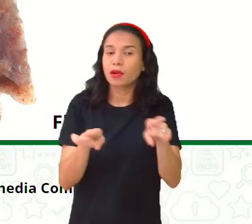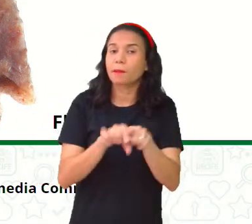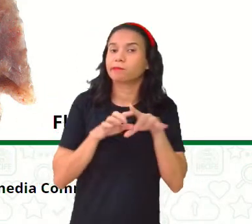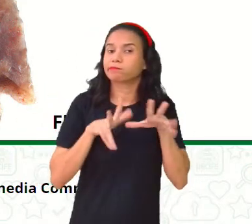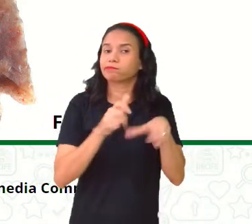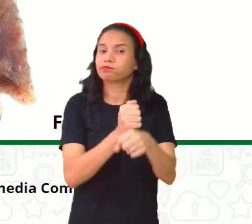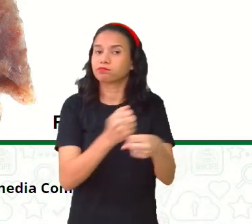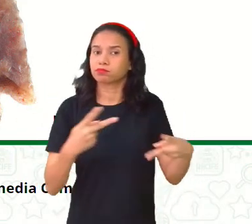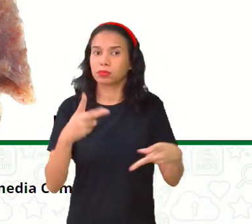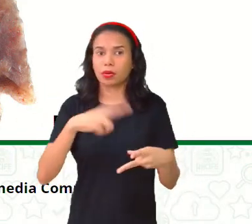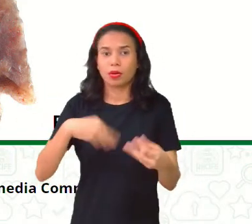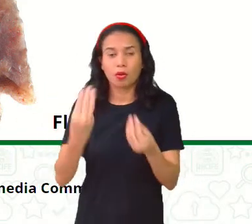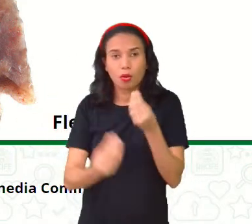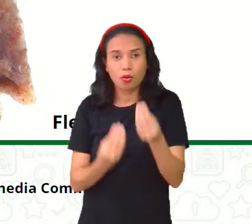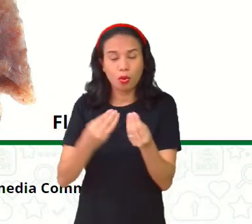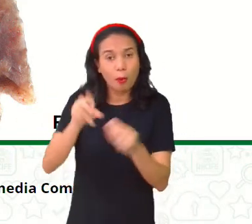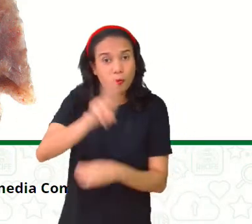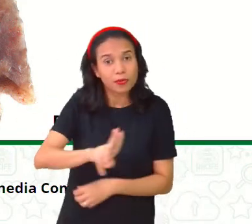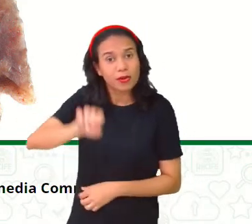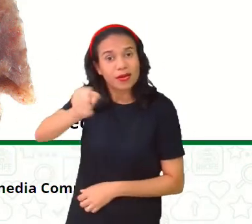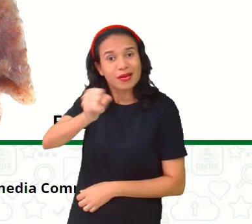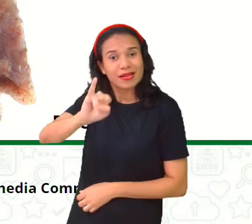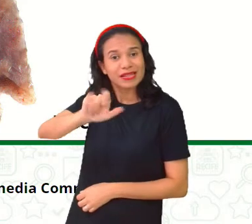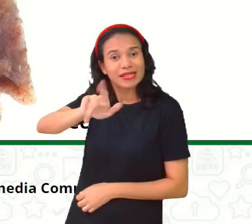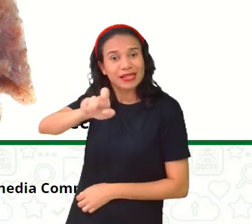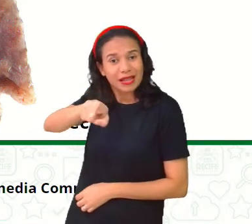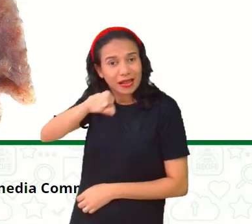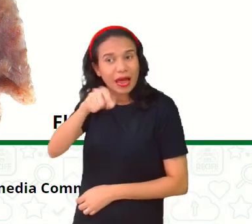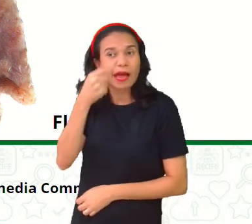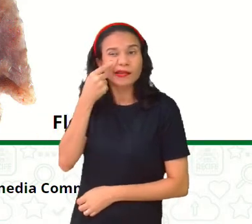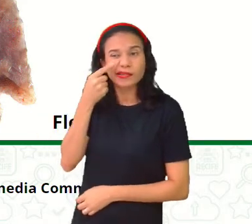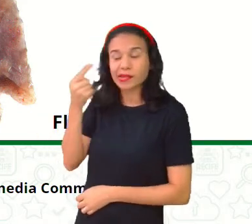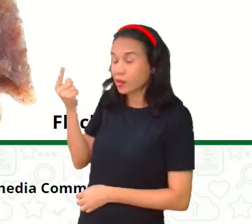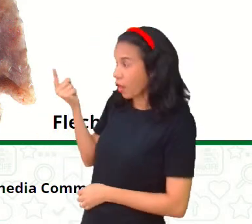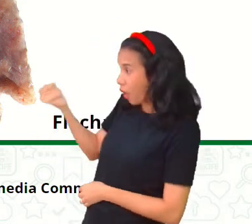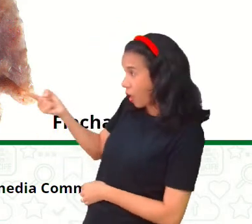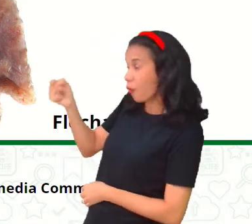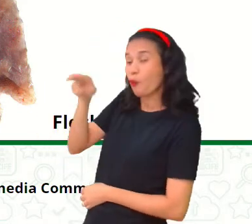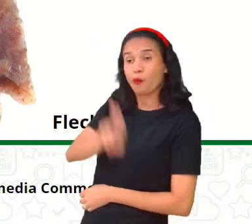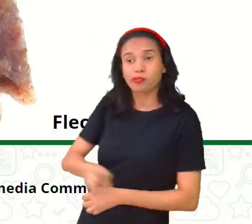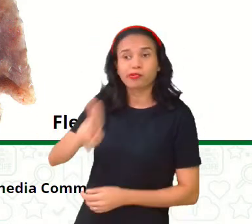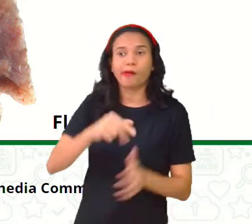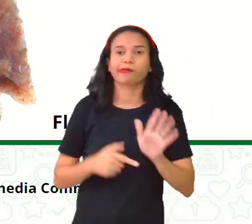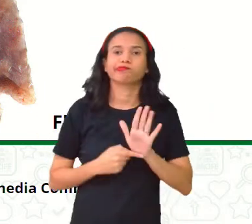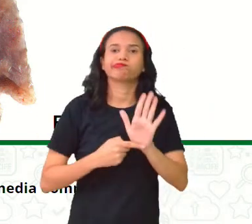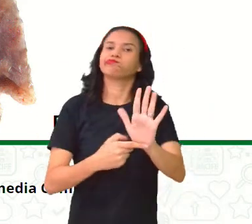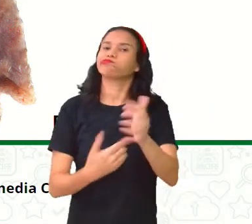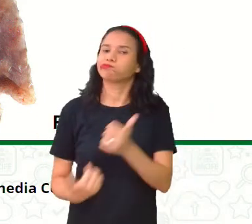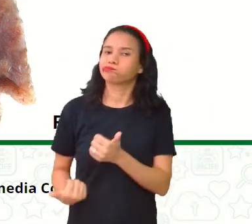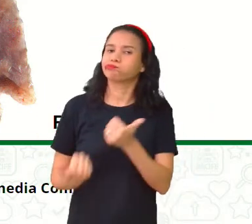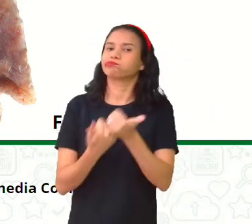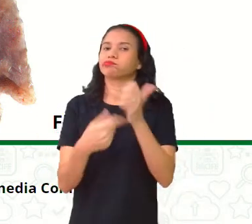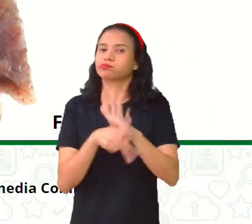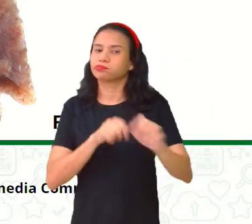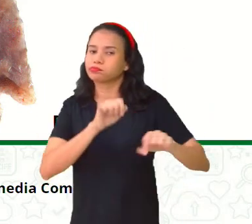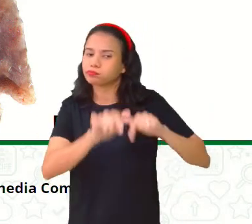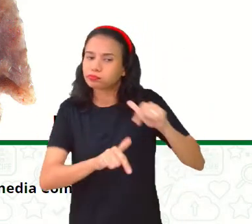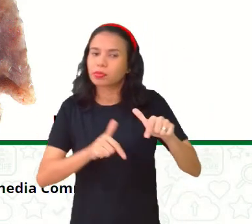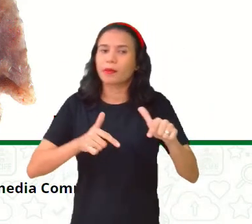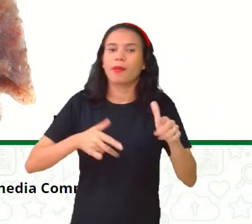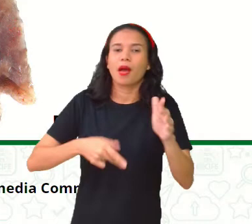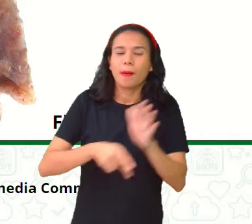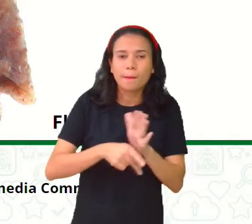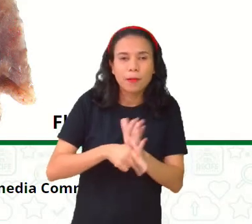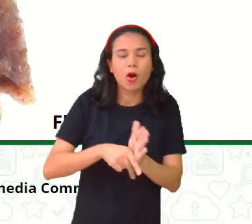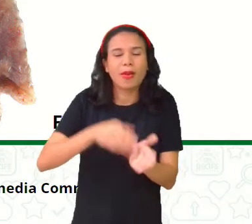só, formadinha de sílex aí, tá vendo? Então, essa rocha ajudava bastante eles nesse trabalho, né, de cortar